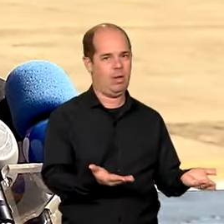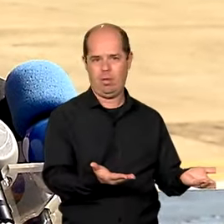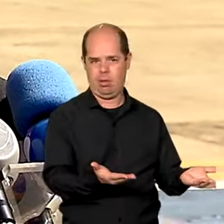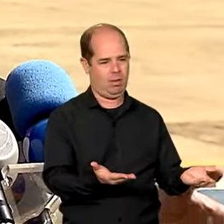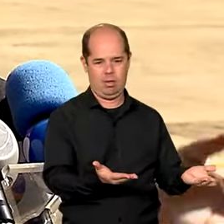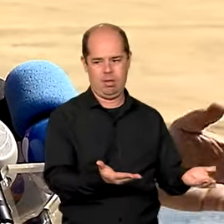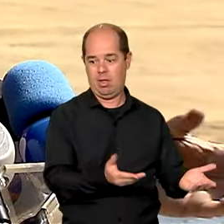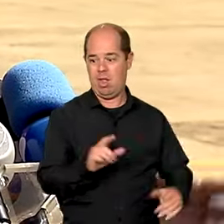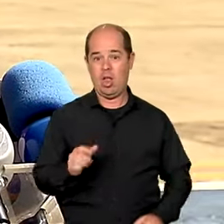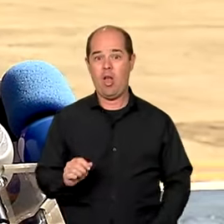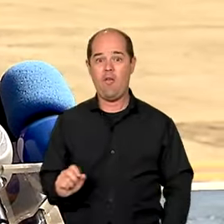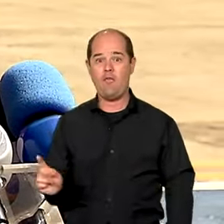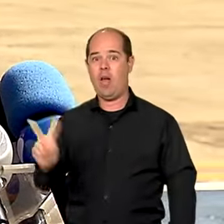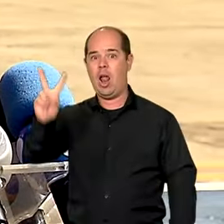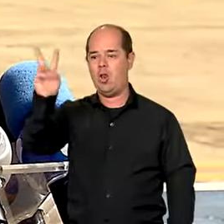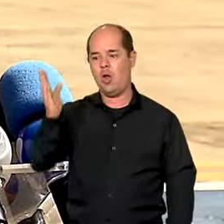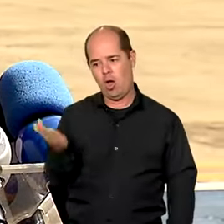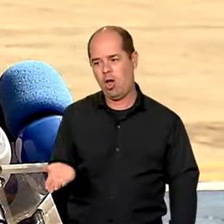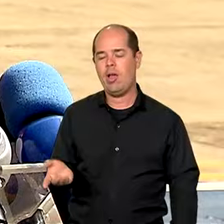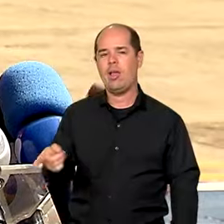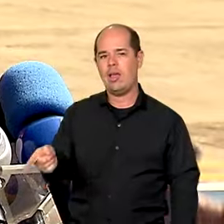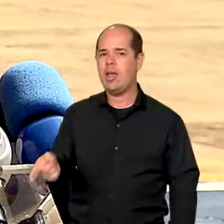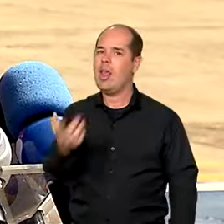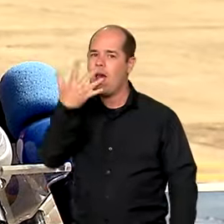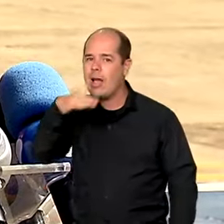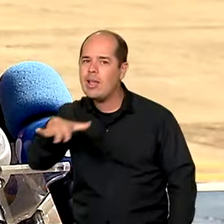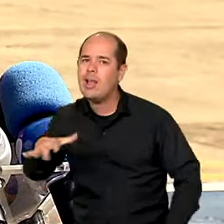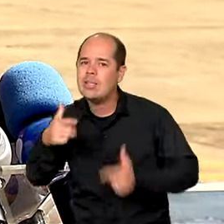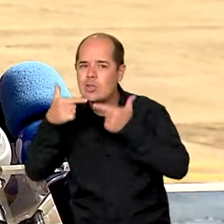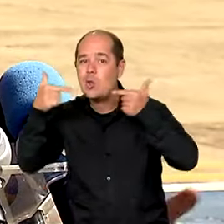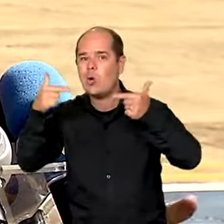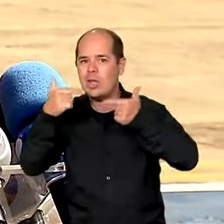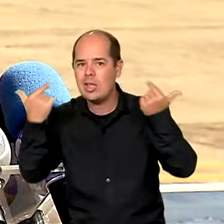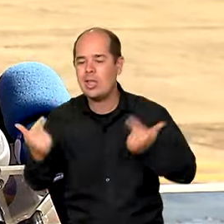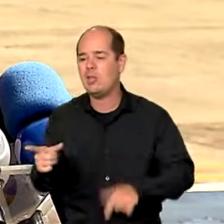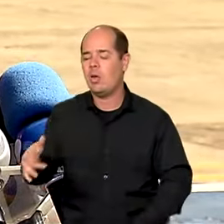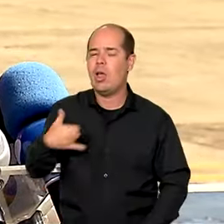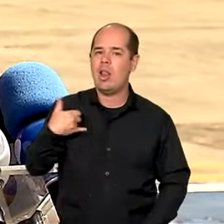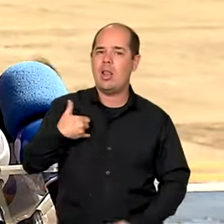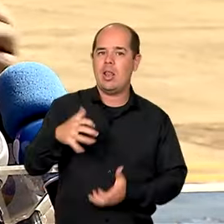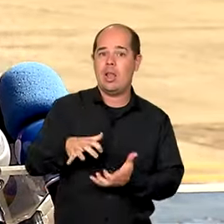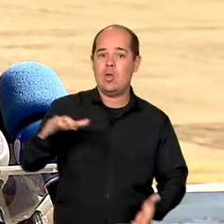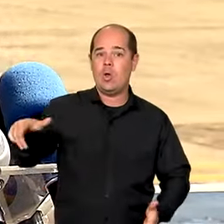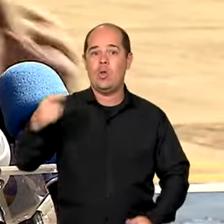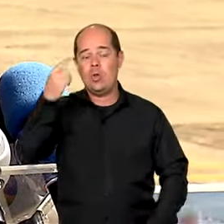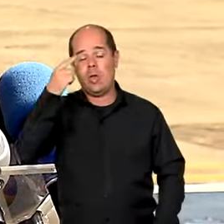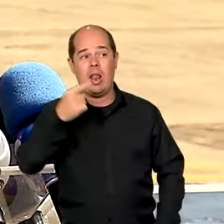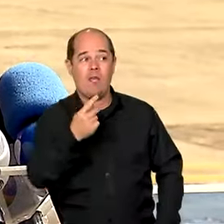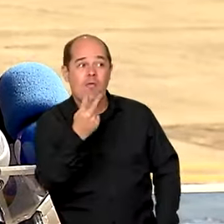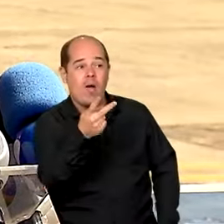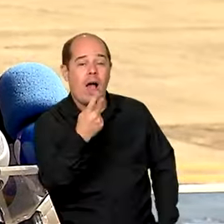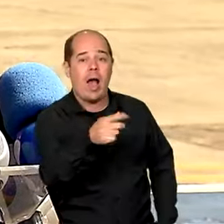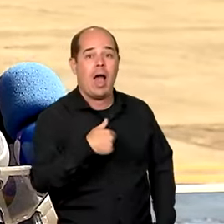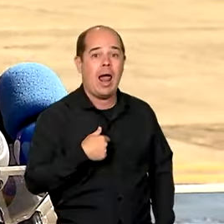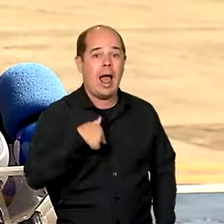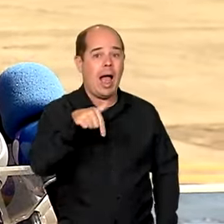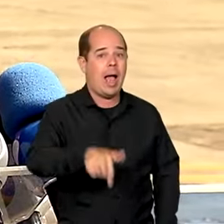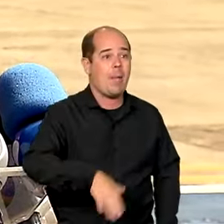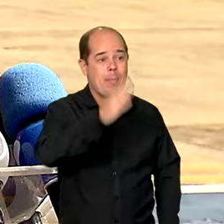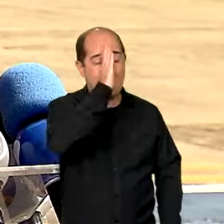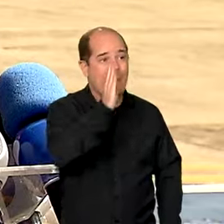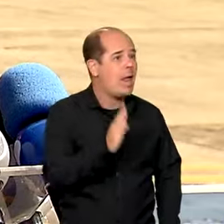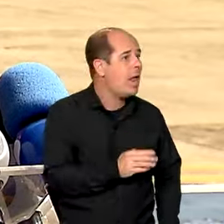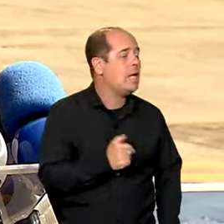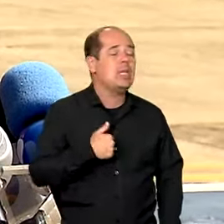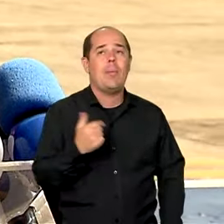sorrindo, um idoso chegando e falar que essa terra é maravilhosa para ele, que aqui a gente tem